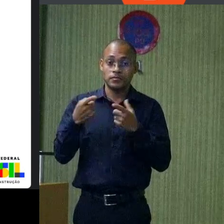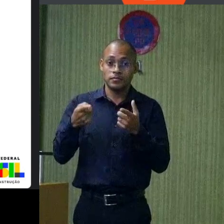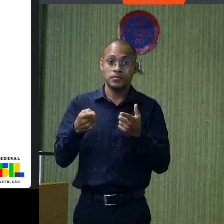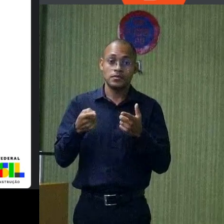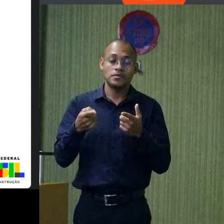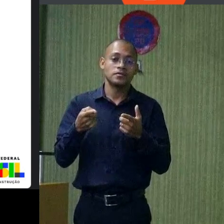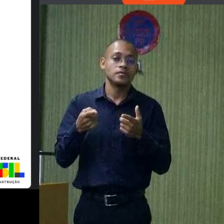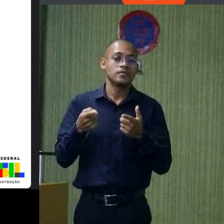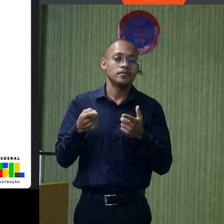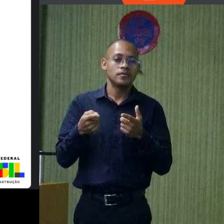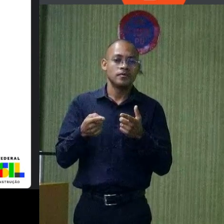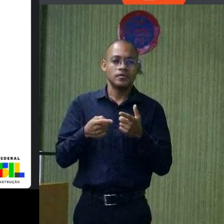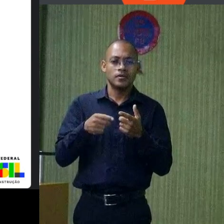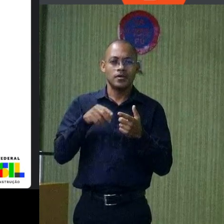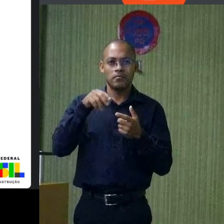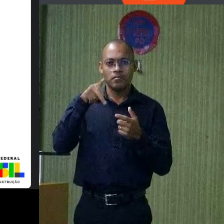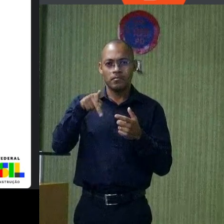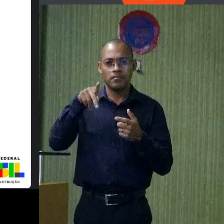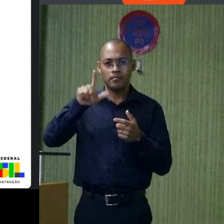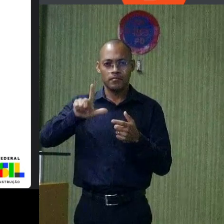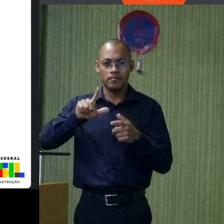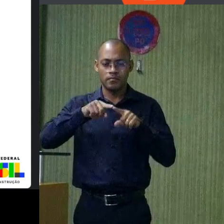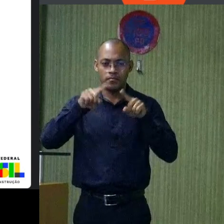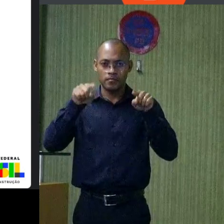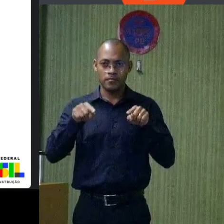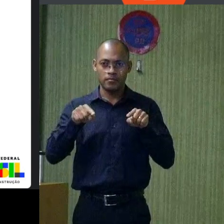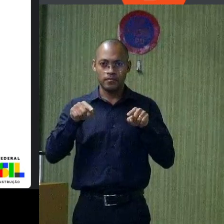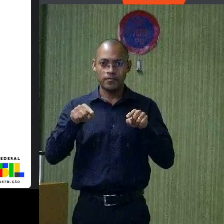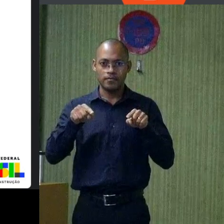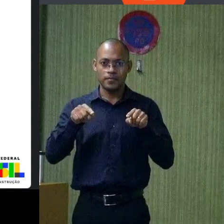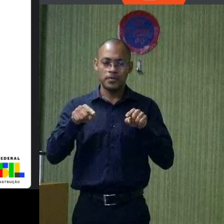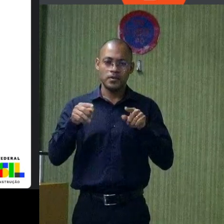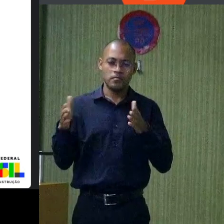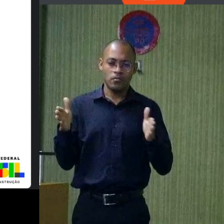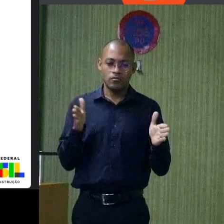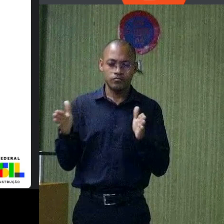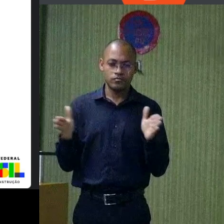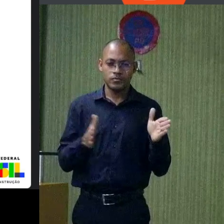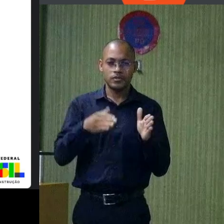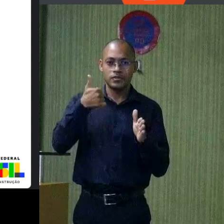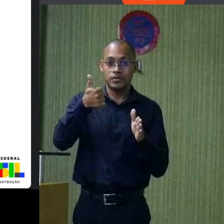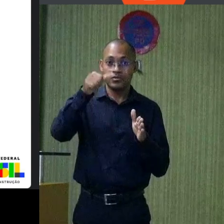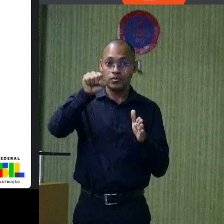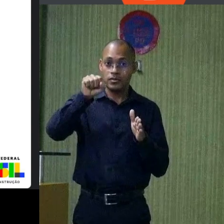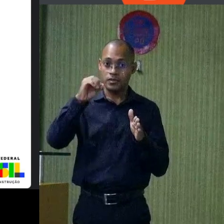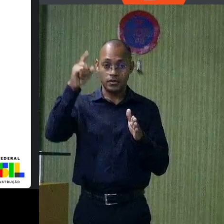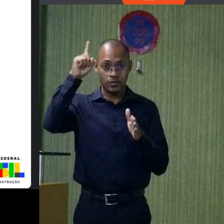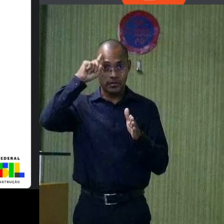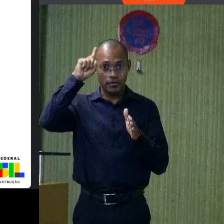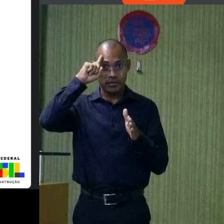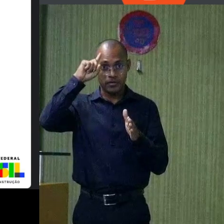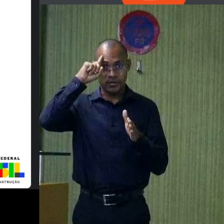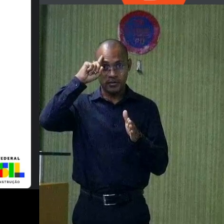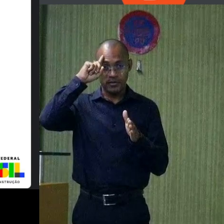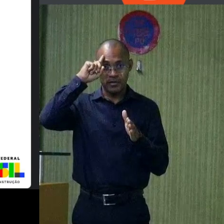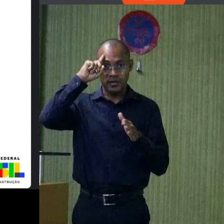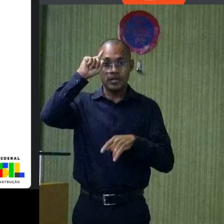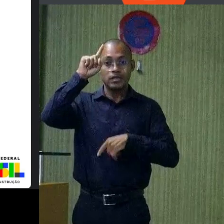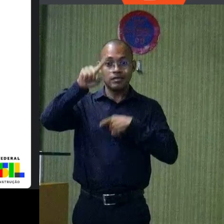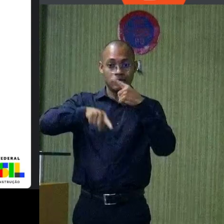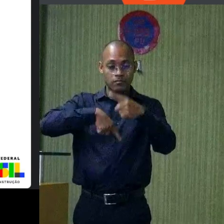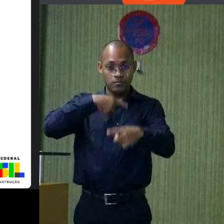eh no PL né Eh no prazo de 180 dias de projetar